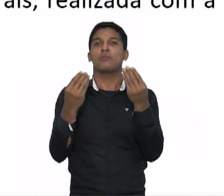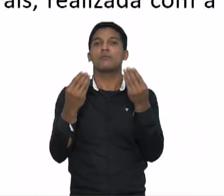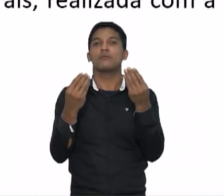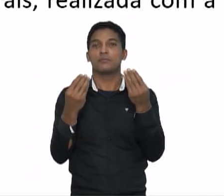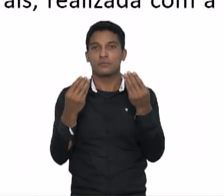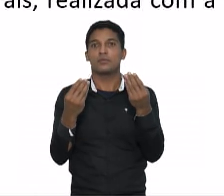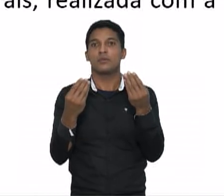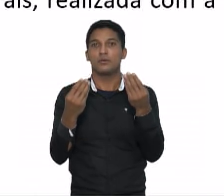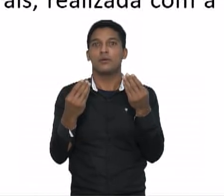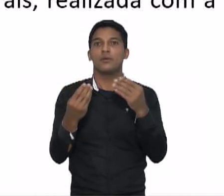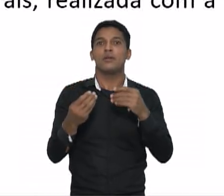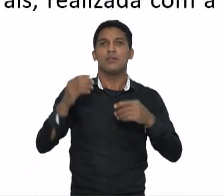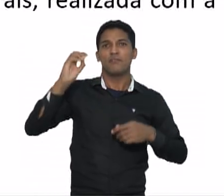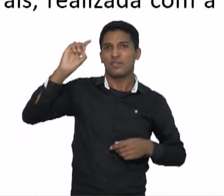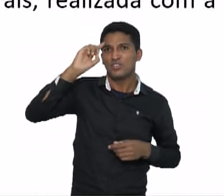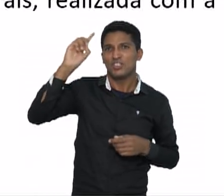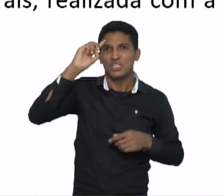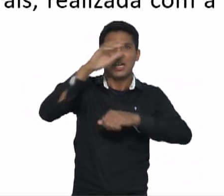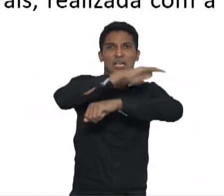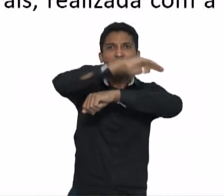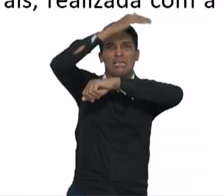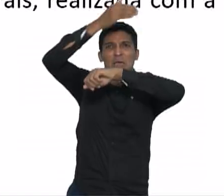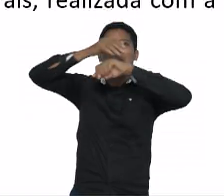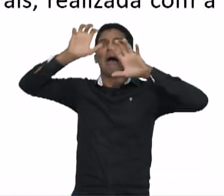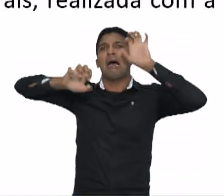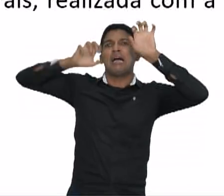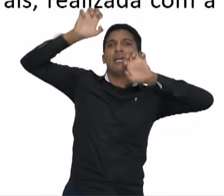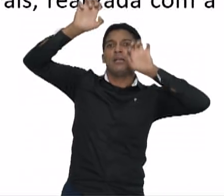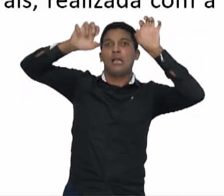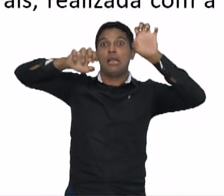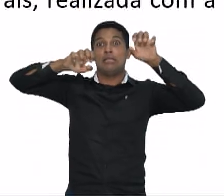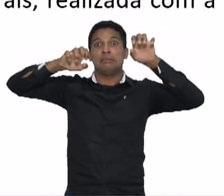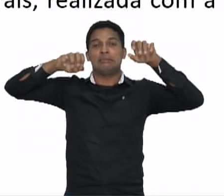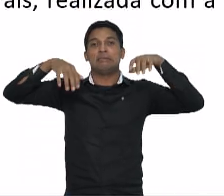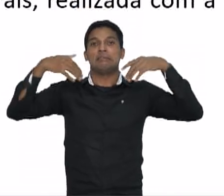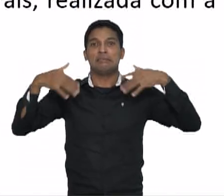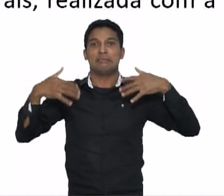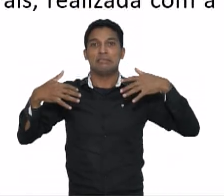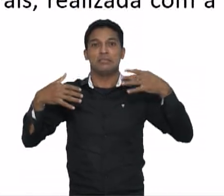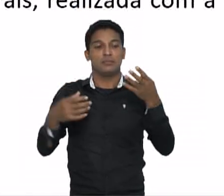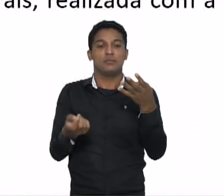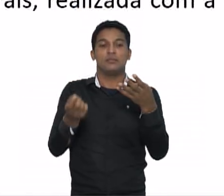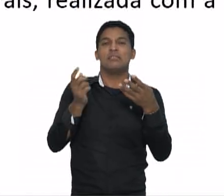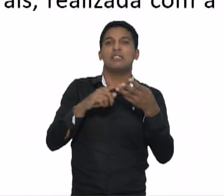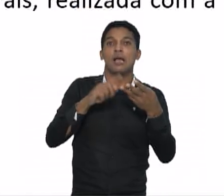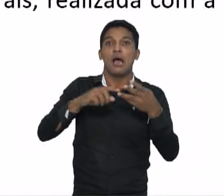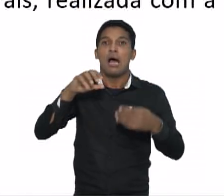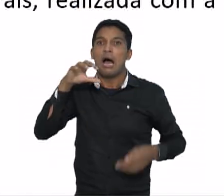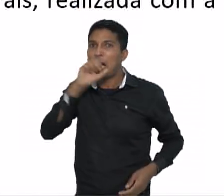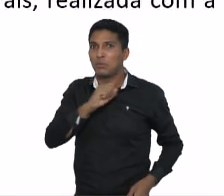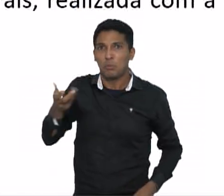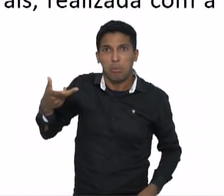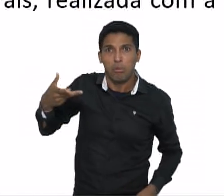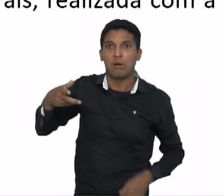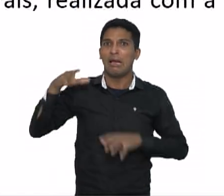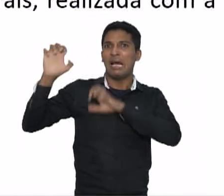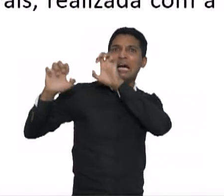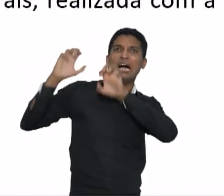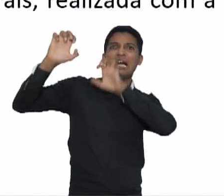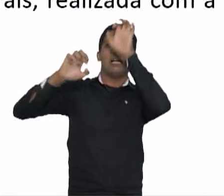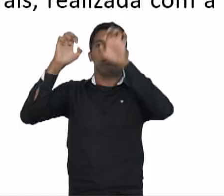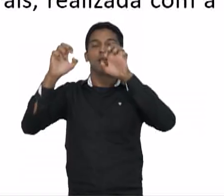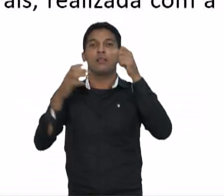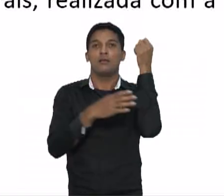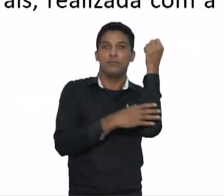estando condicionada ao clima da região. Escalada rápida e muito técnica, com ou